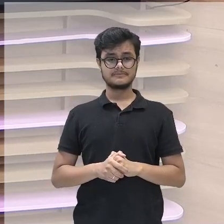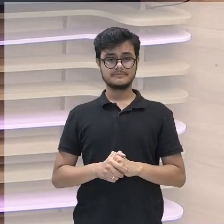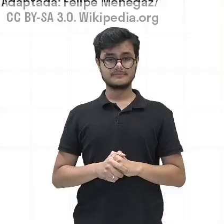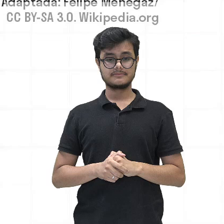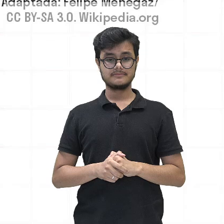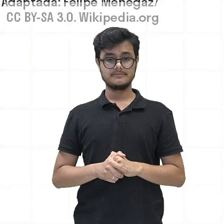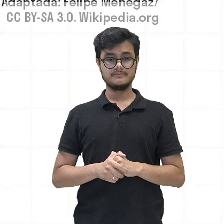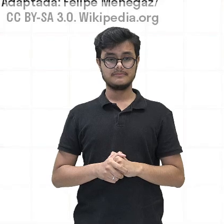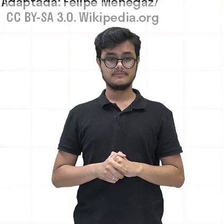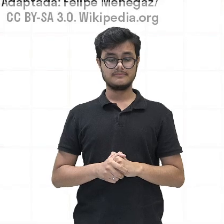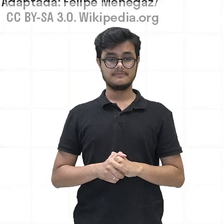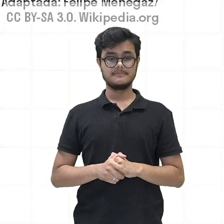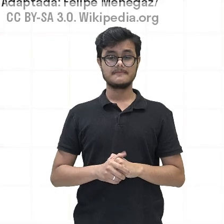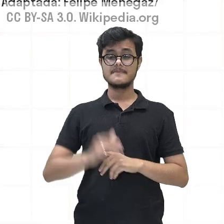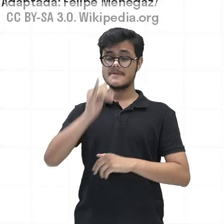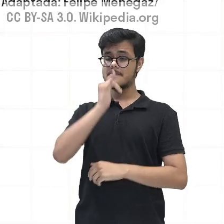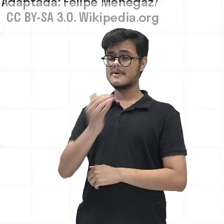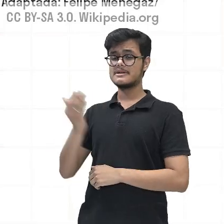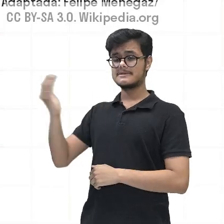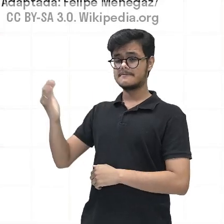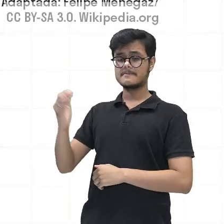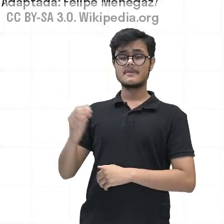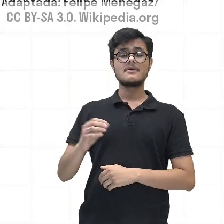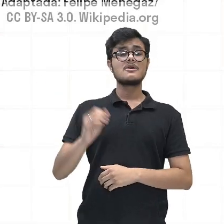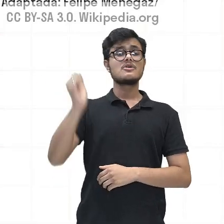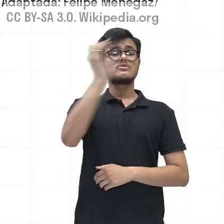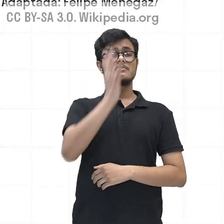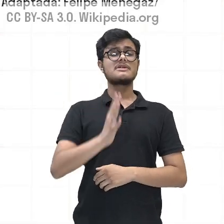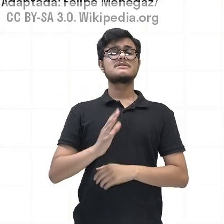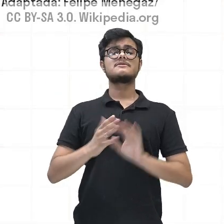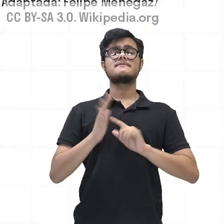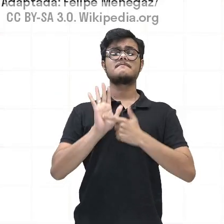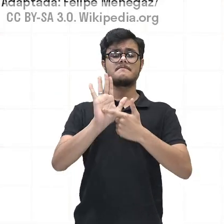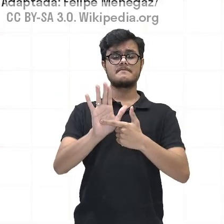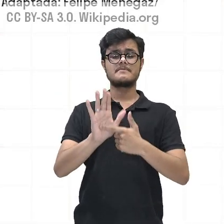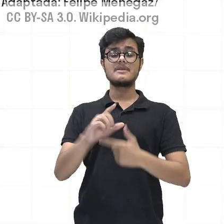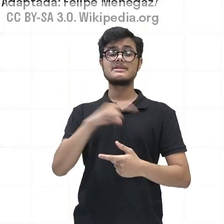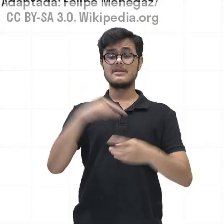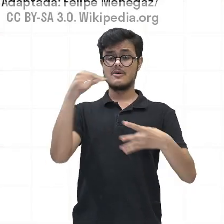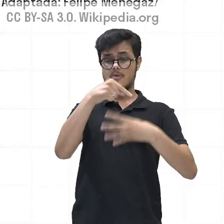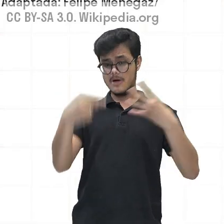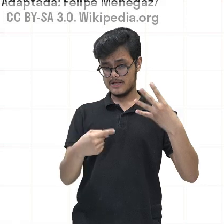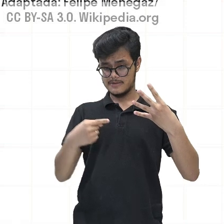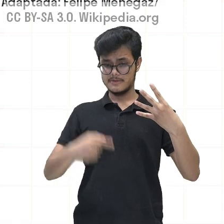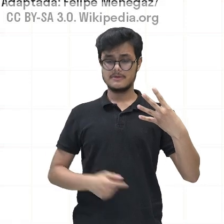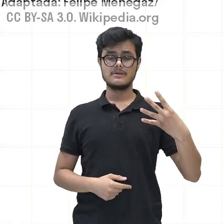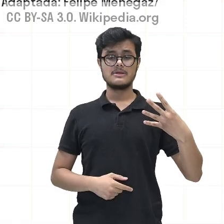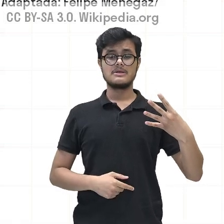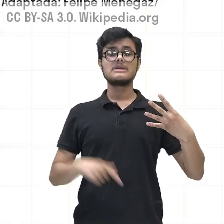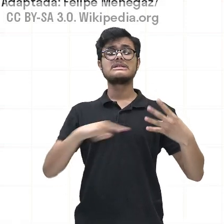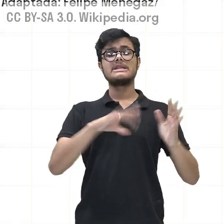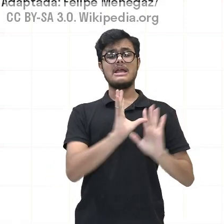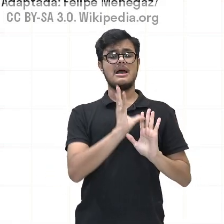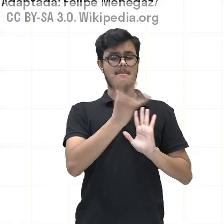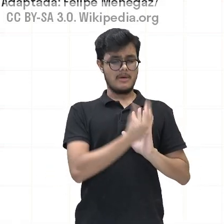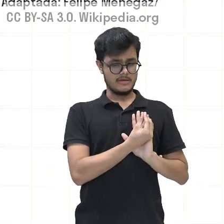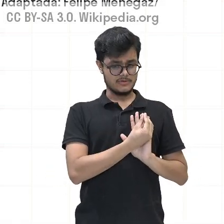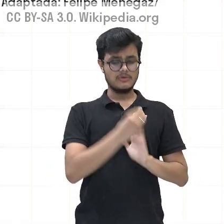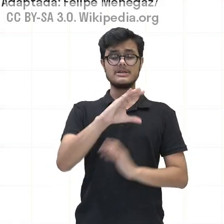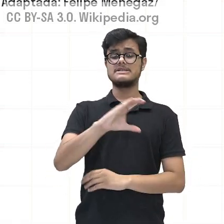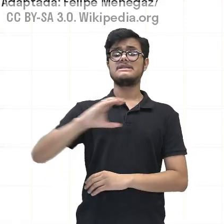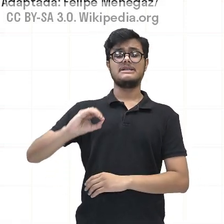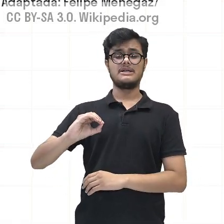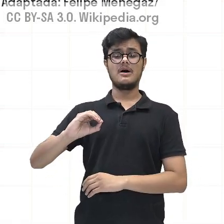vai observar agora no mapinha. Nós temos aí as 4 regiões, olha, a Amazônica,